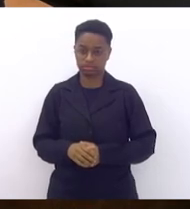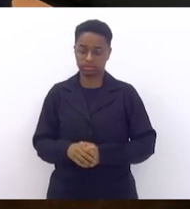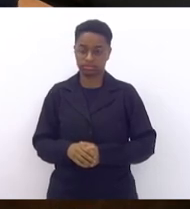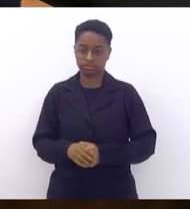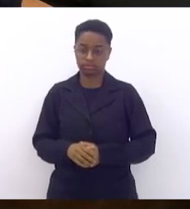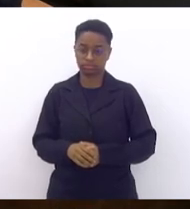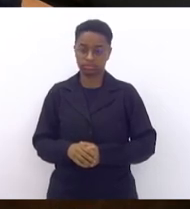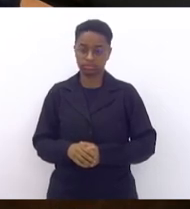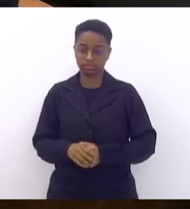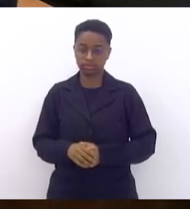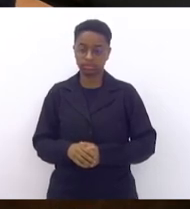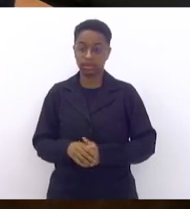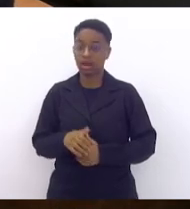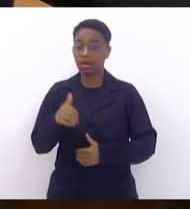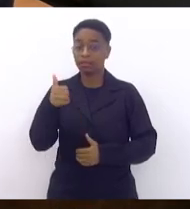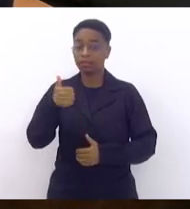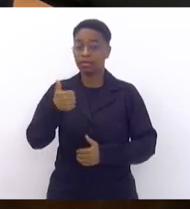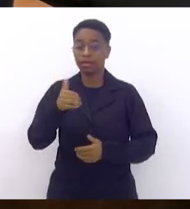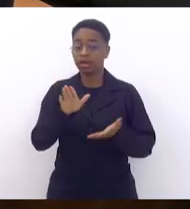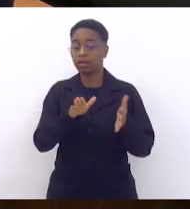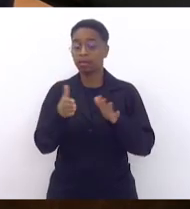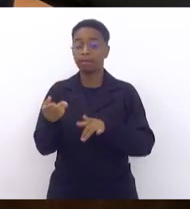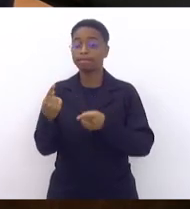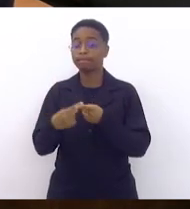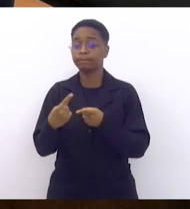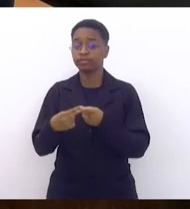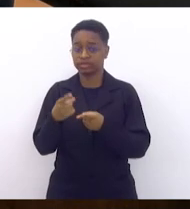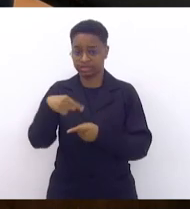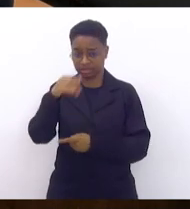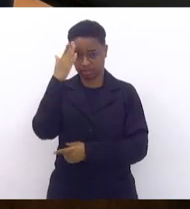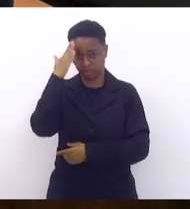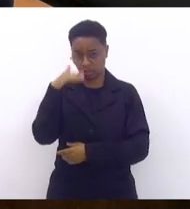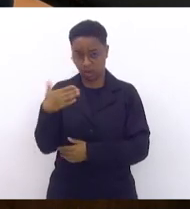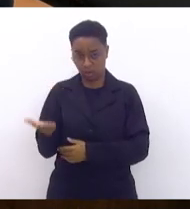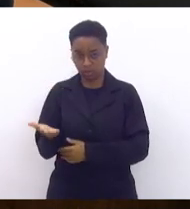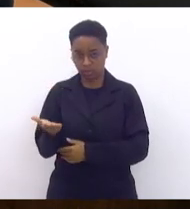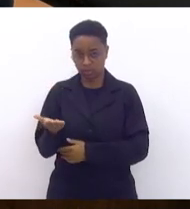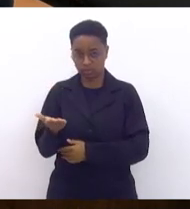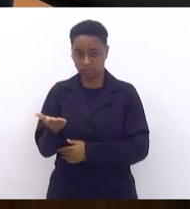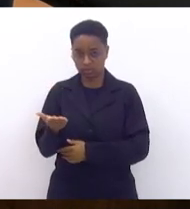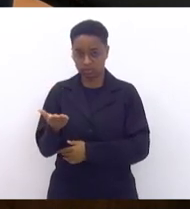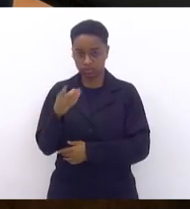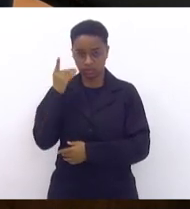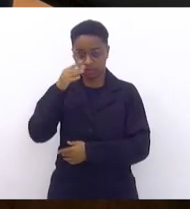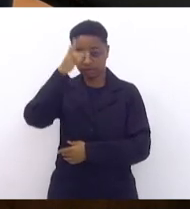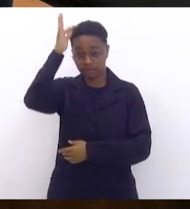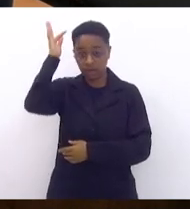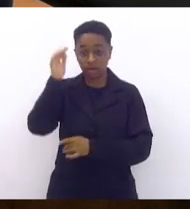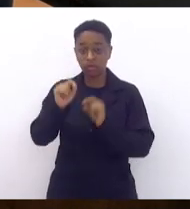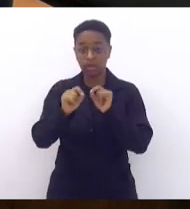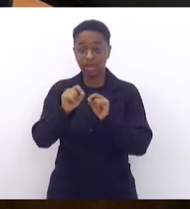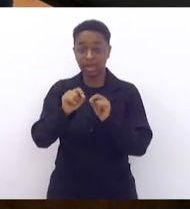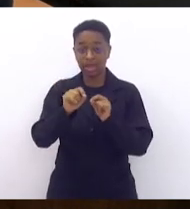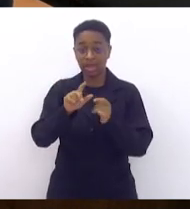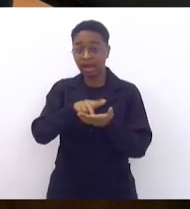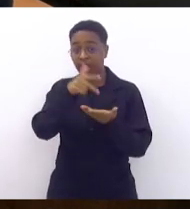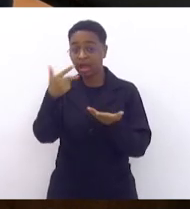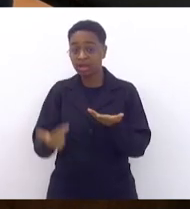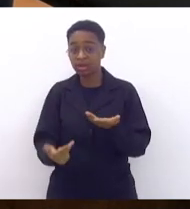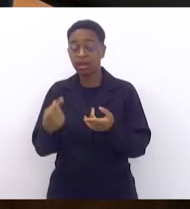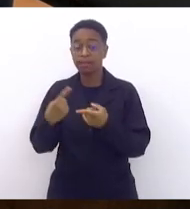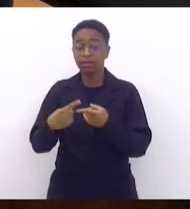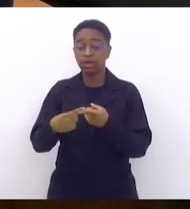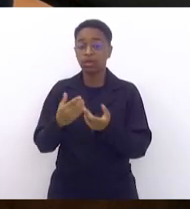primeira causa morte, vocês sabem qual era, deputado Fred Pacheco? Era queda, porque o cara começava